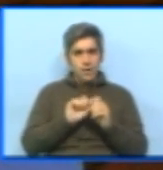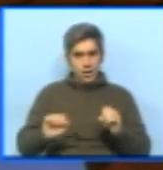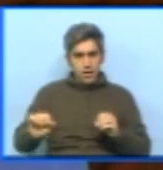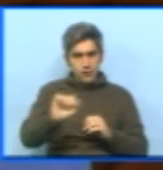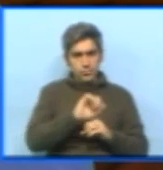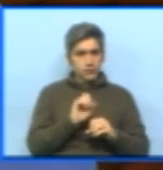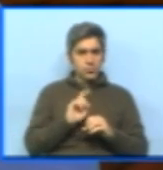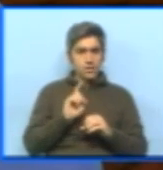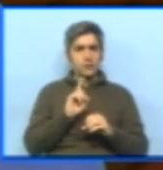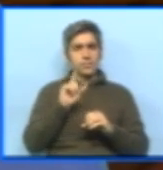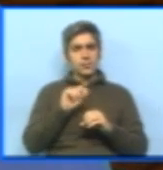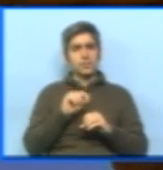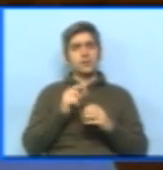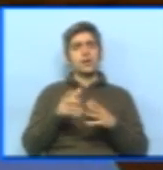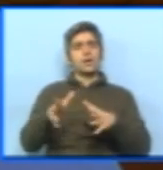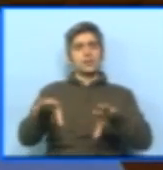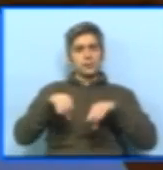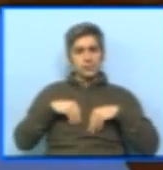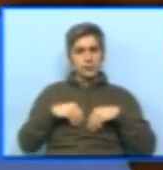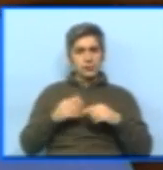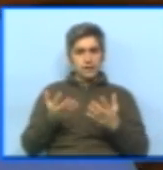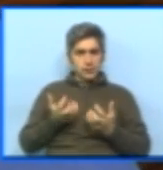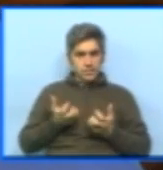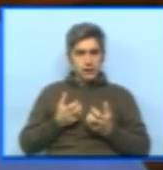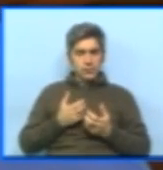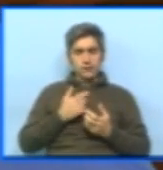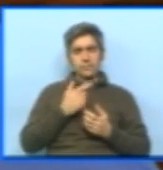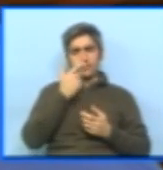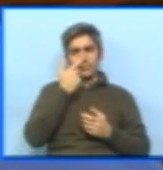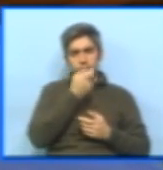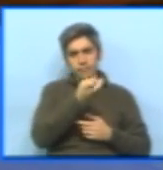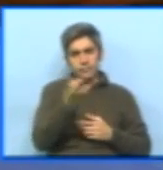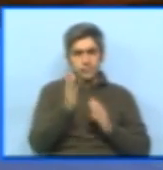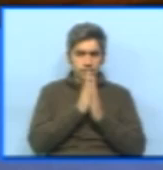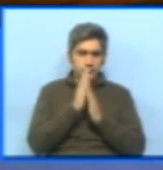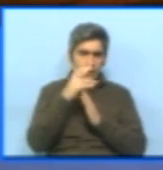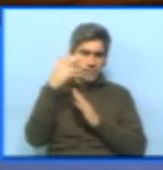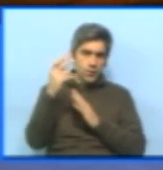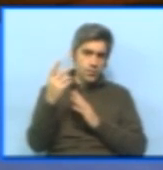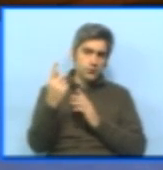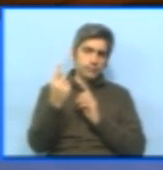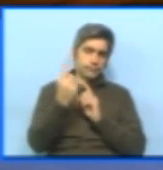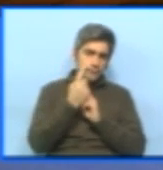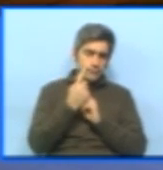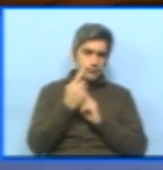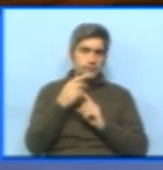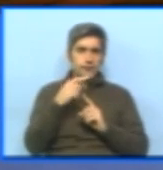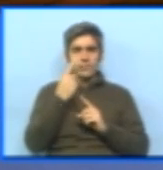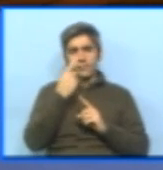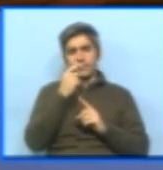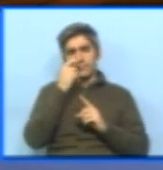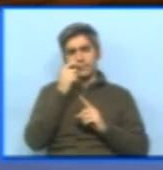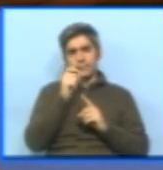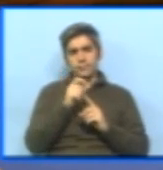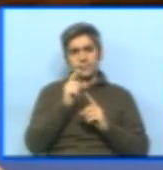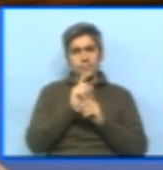integram, mas acolhe também muitas orações vindas do exterior. Aliás, há mesmo uma das missões de